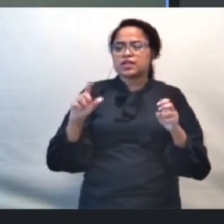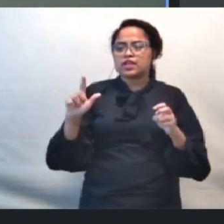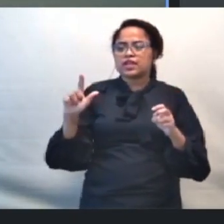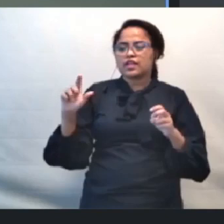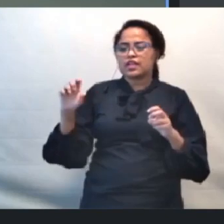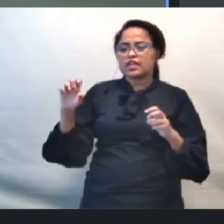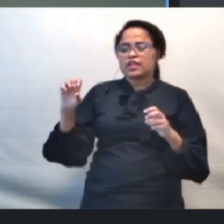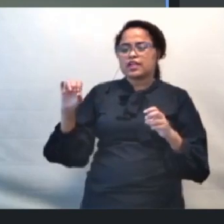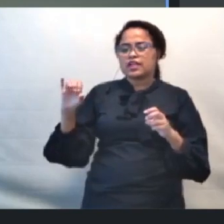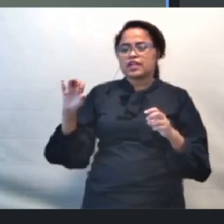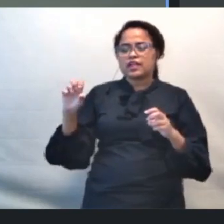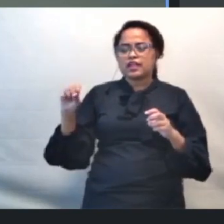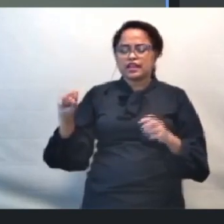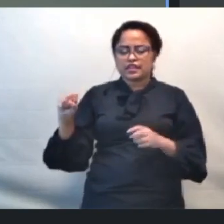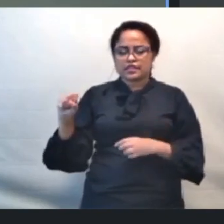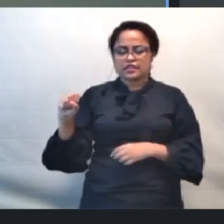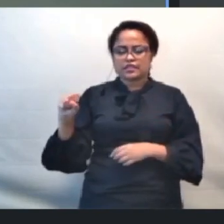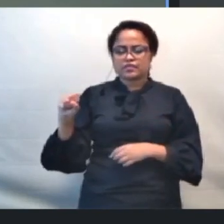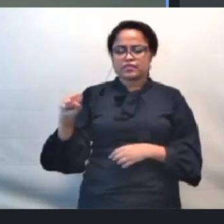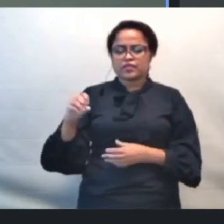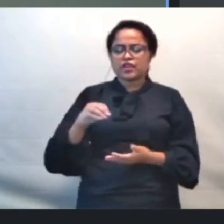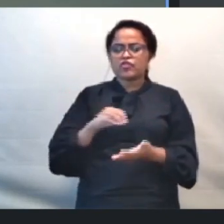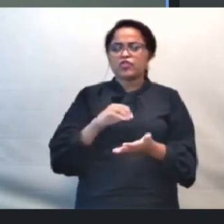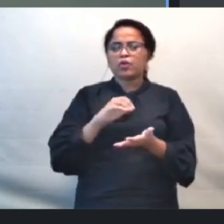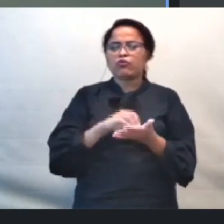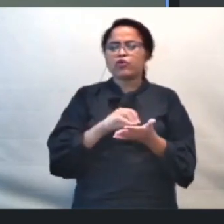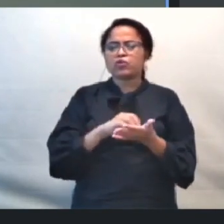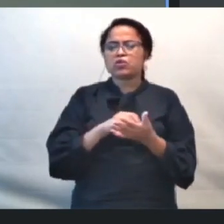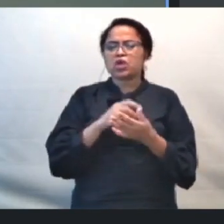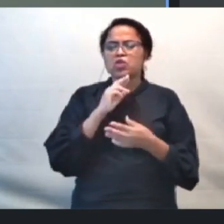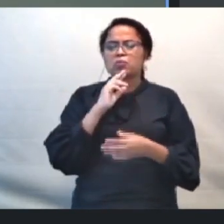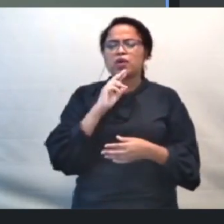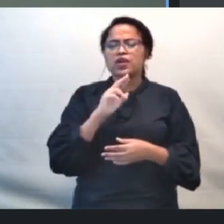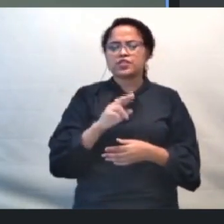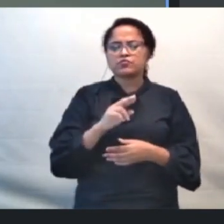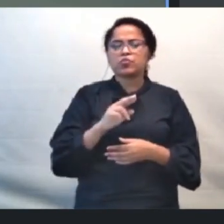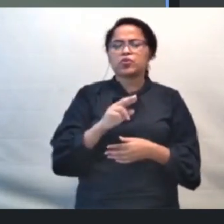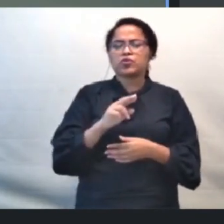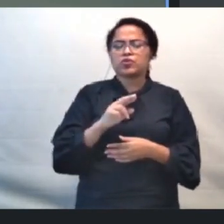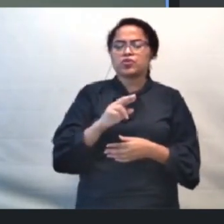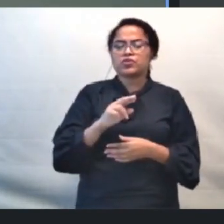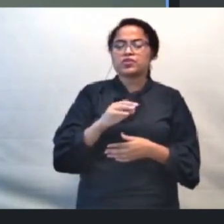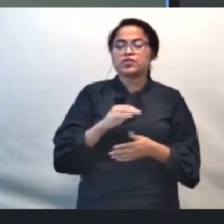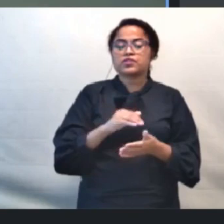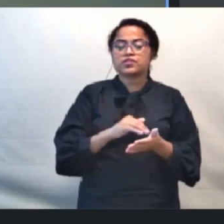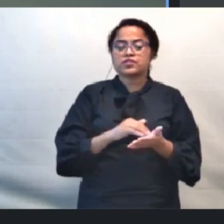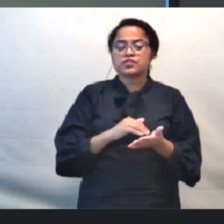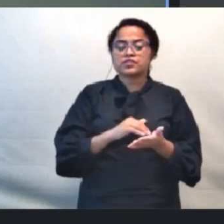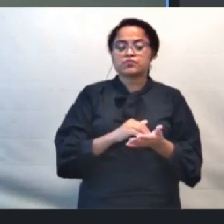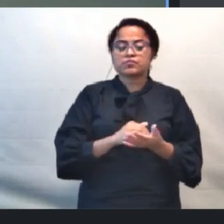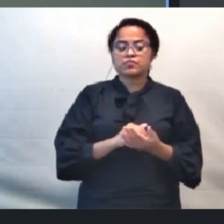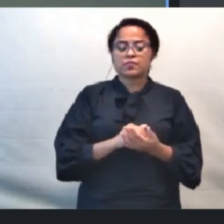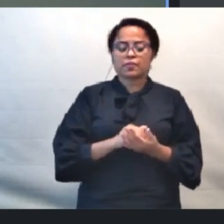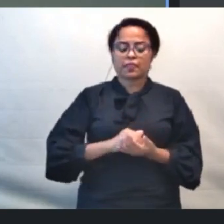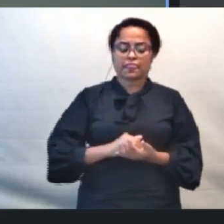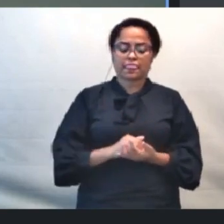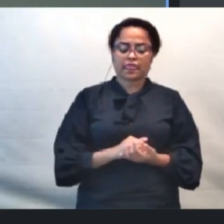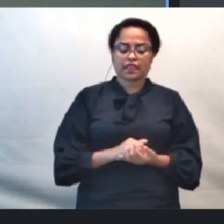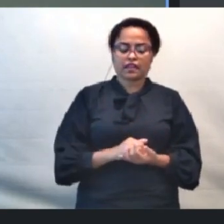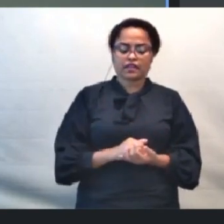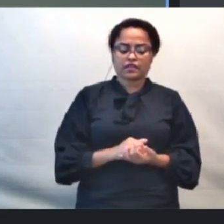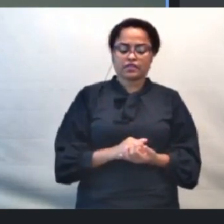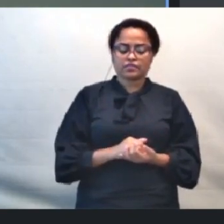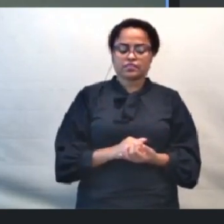a resposta sobre as obras do orçamento participativo. O secretário Leandro está com as informações, se ele puder respondê-la. Foi a